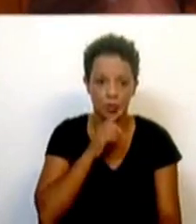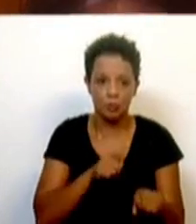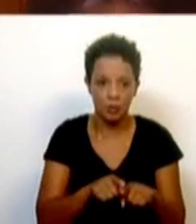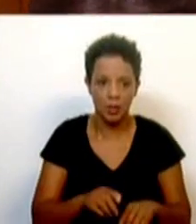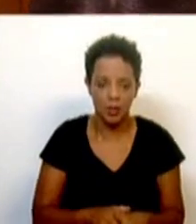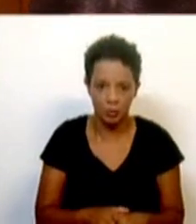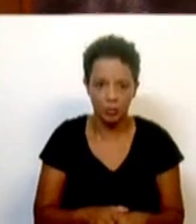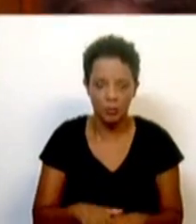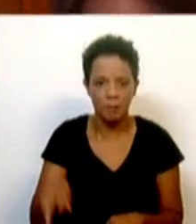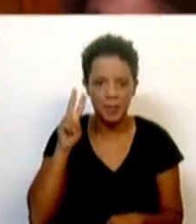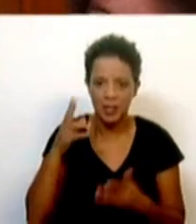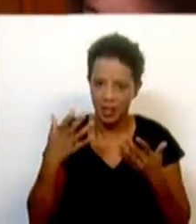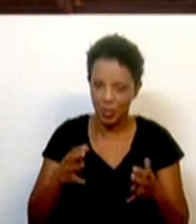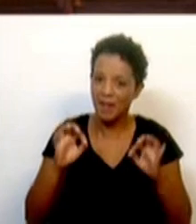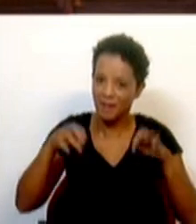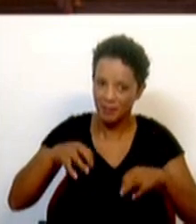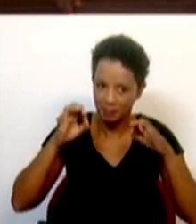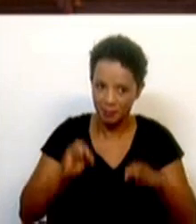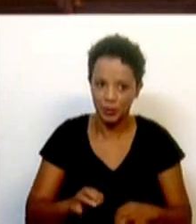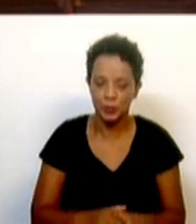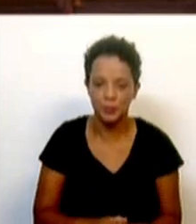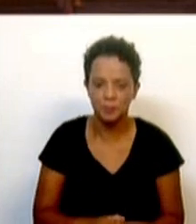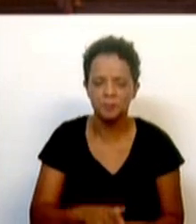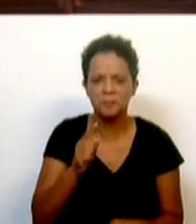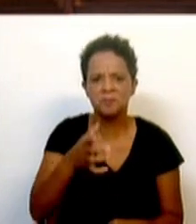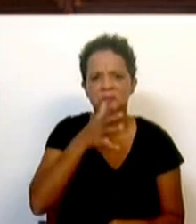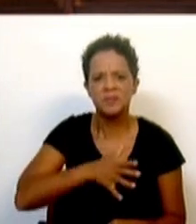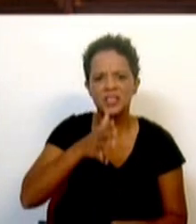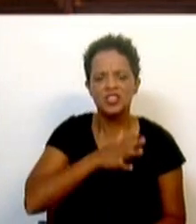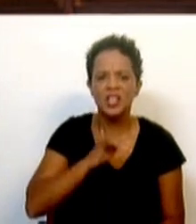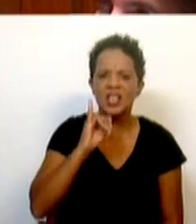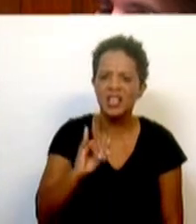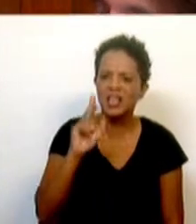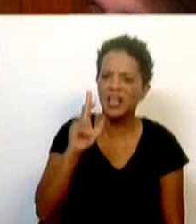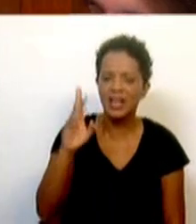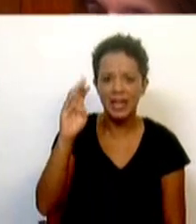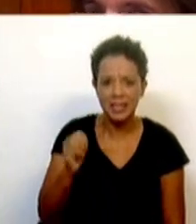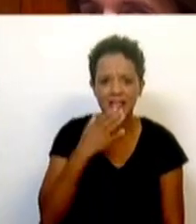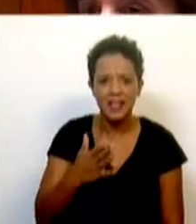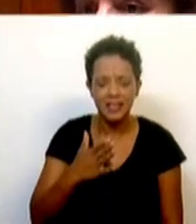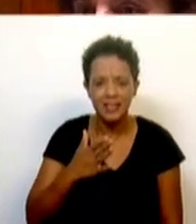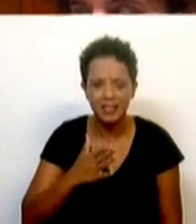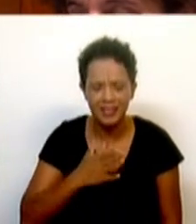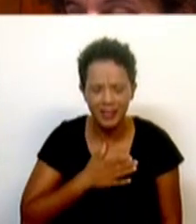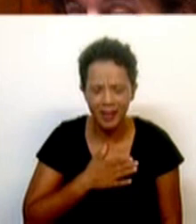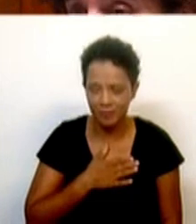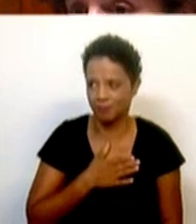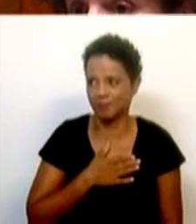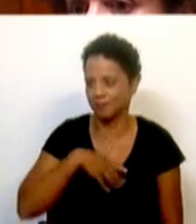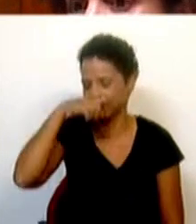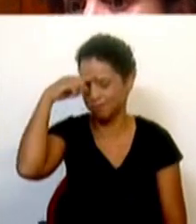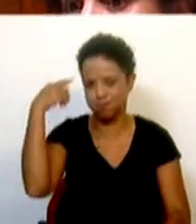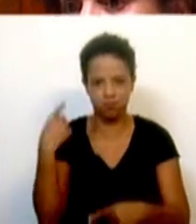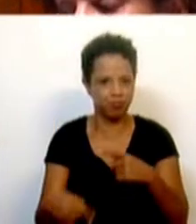Deputado Miranda Sarmento, agora é que é mesmo por fim, quando me fala de IRS eu fico verdadeiramente perplexo,